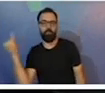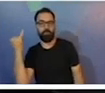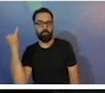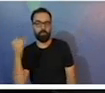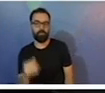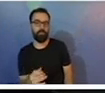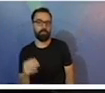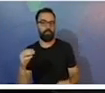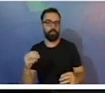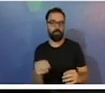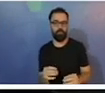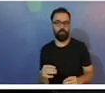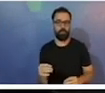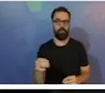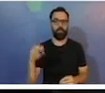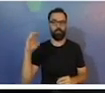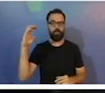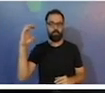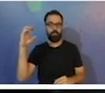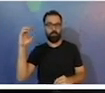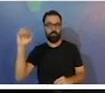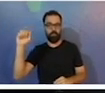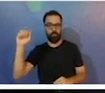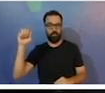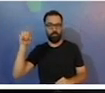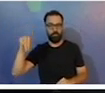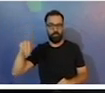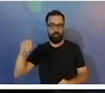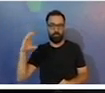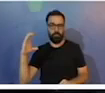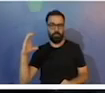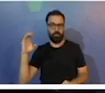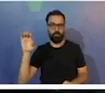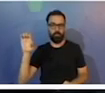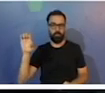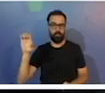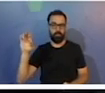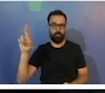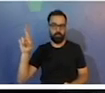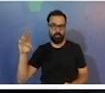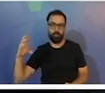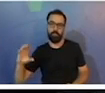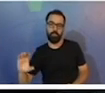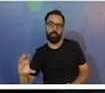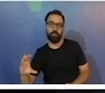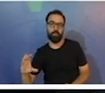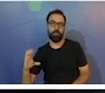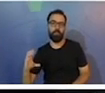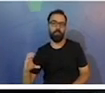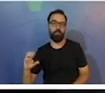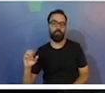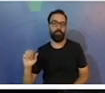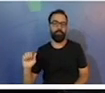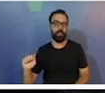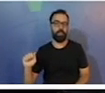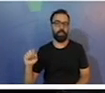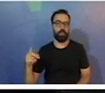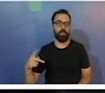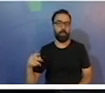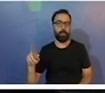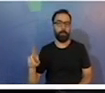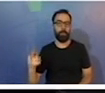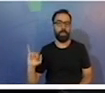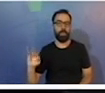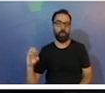O Trópico de Câncer, Trópico de Capricórnio, que passa até pelo Brasil. Temos o Círculo Polar Ártico e